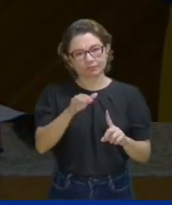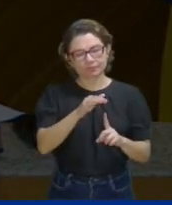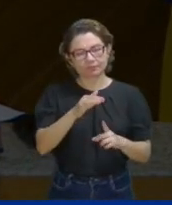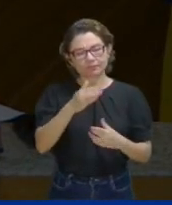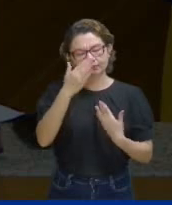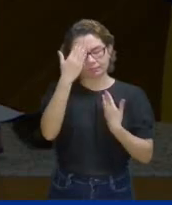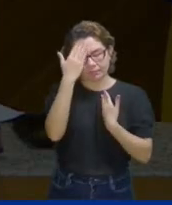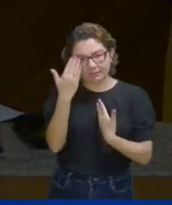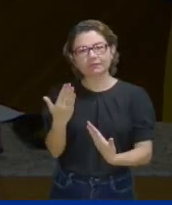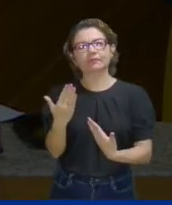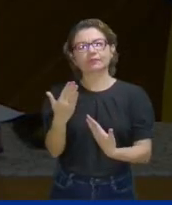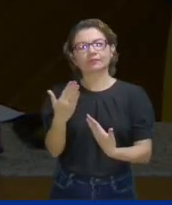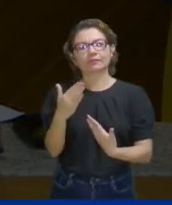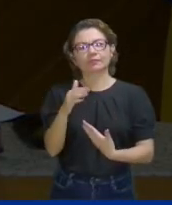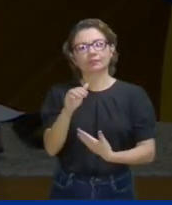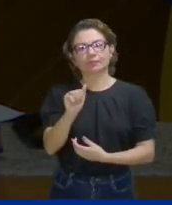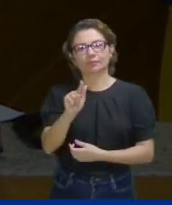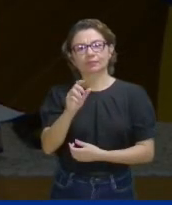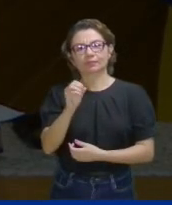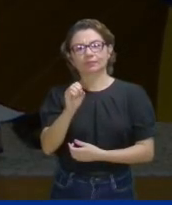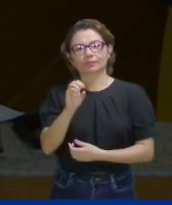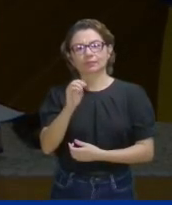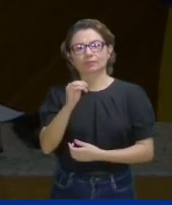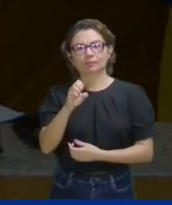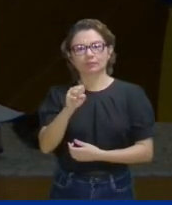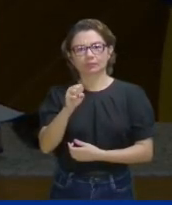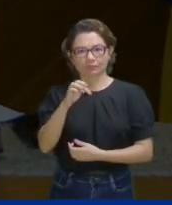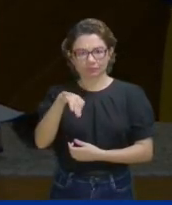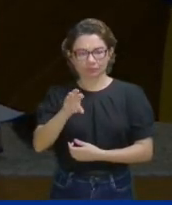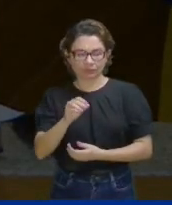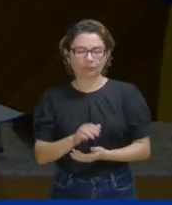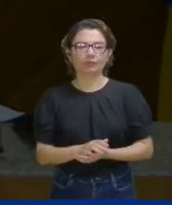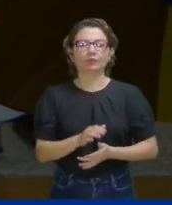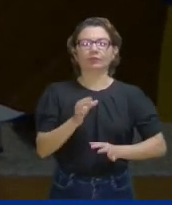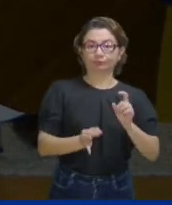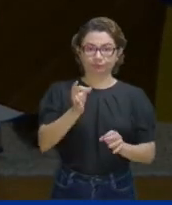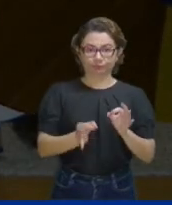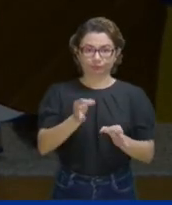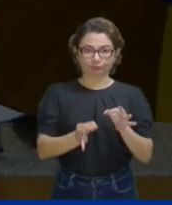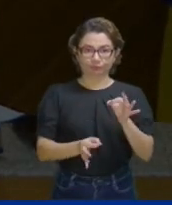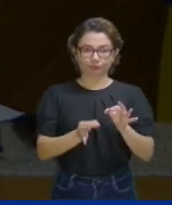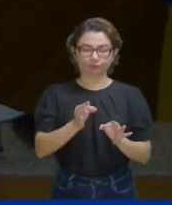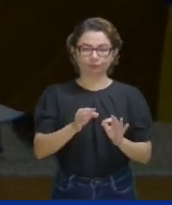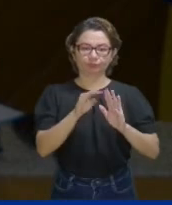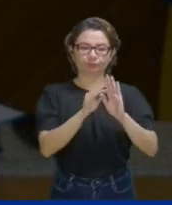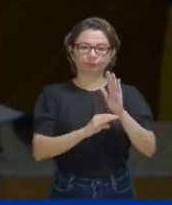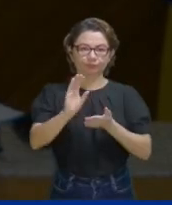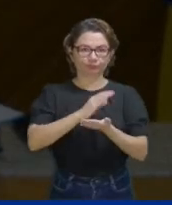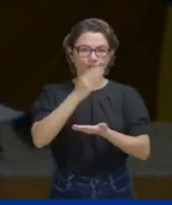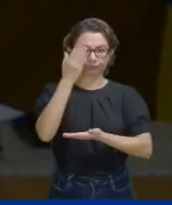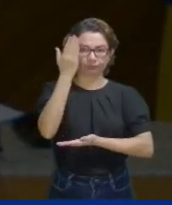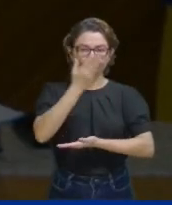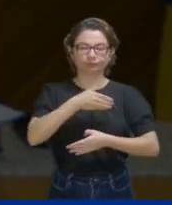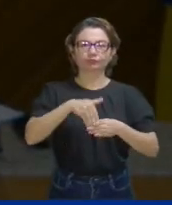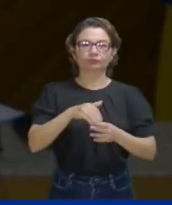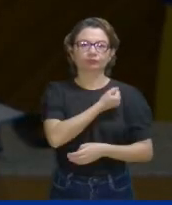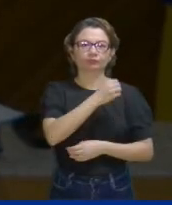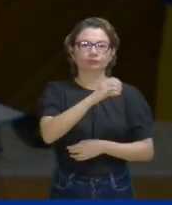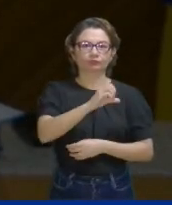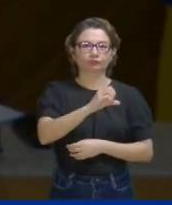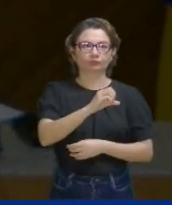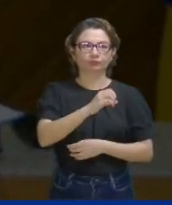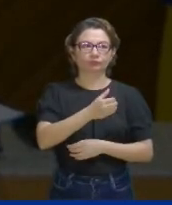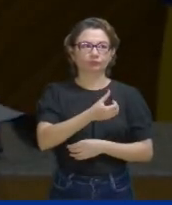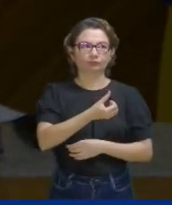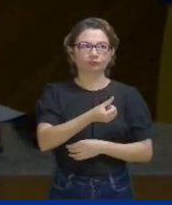parcialmente grisalhos, meu agradecimento curtos, especial. olhos amendoados castanhos escuros, Em nariz julgamento, afilado, traje toga preta. a prestação de contas eleitorais Minha número